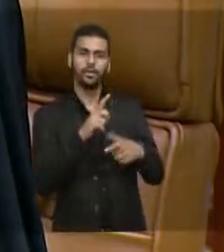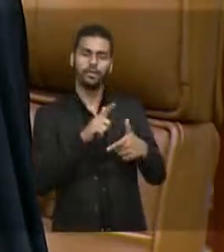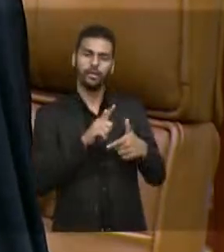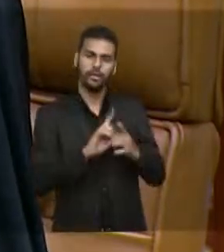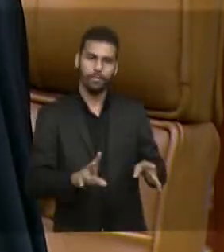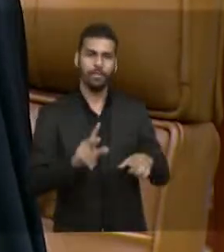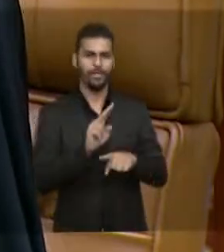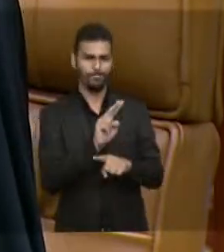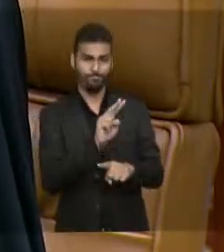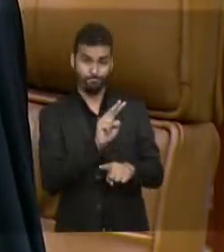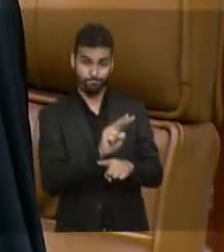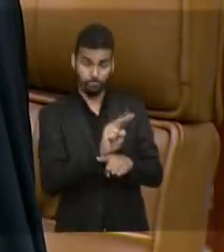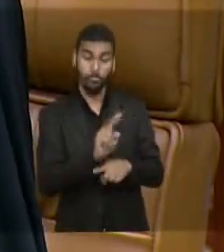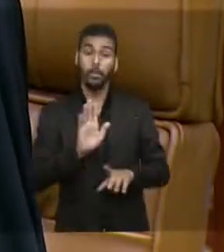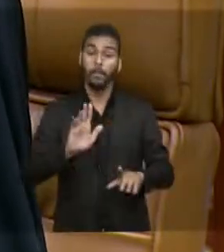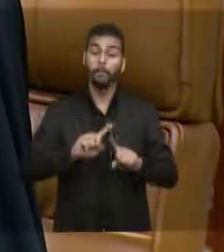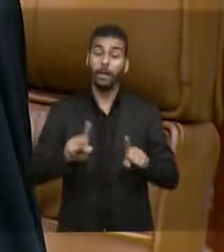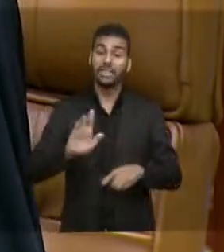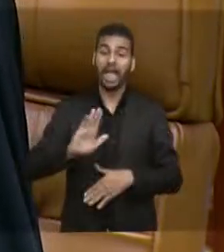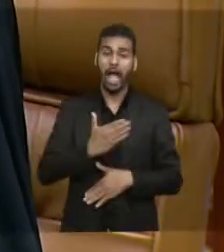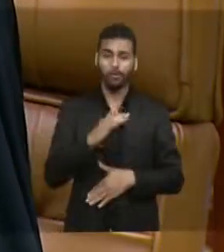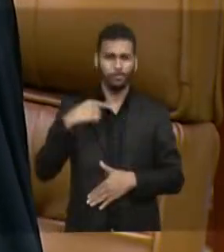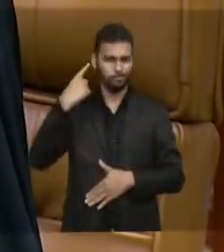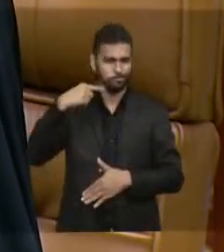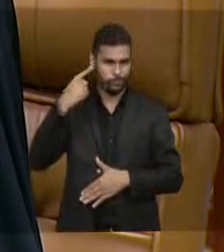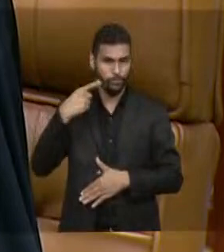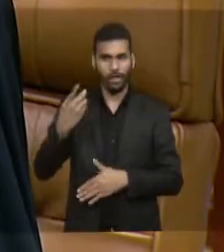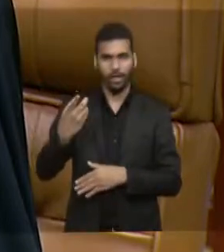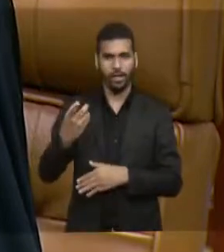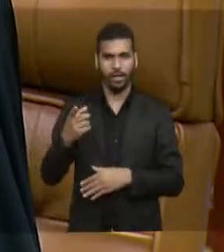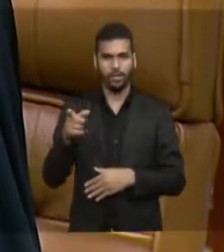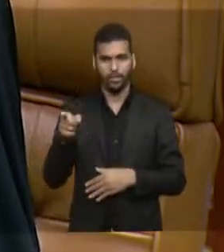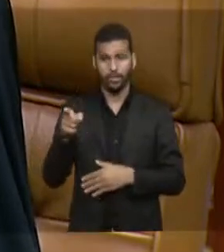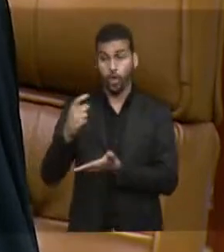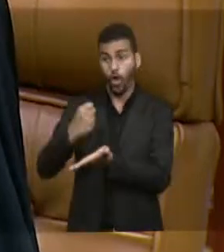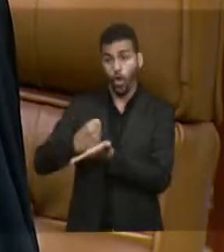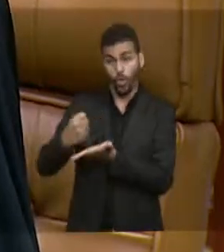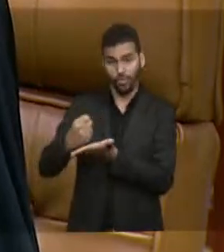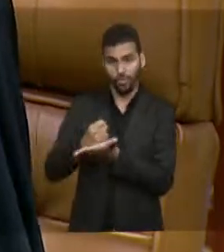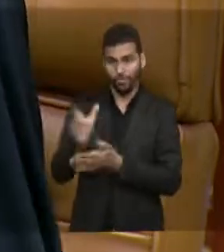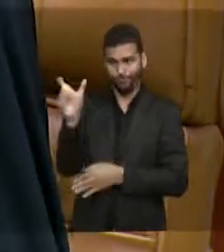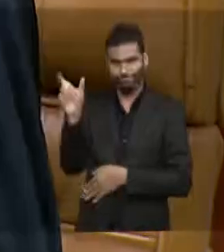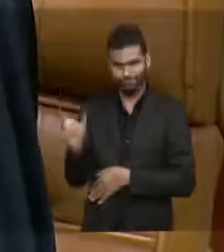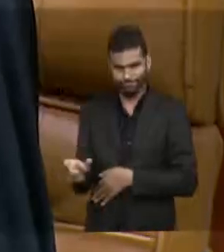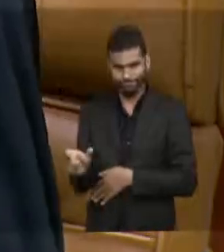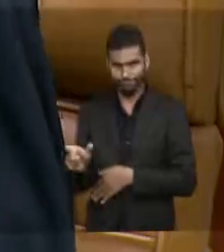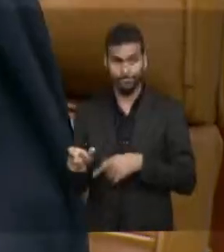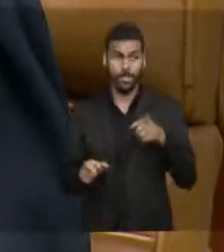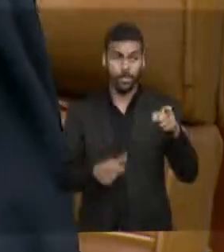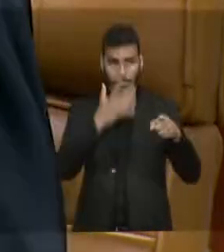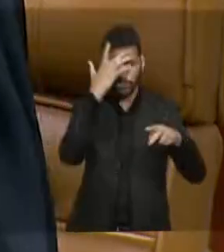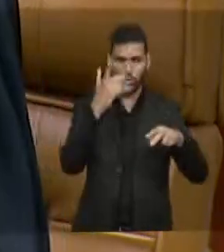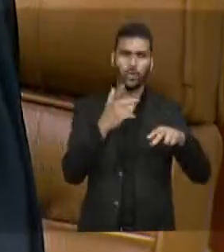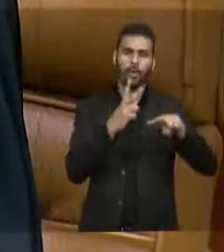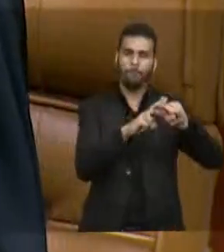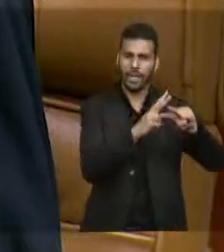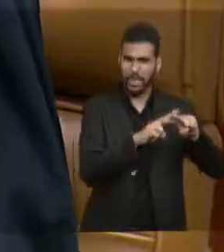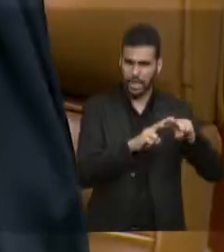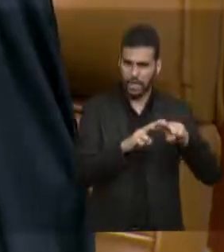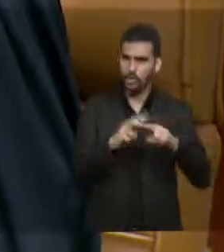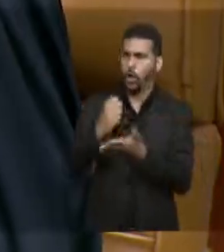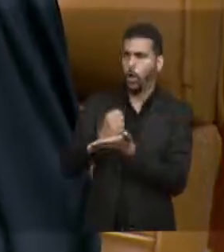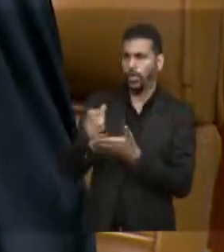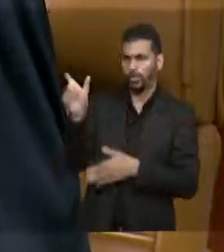alguns advogados que haviam sido é contratados pelos presos e presas para realizar